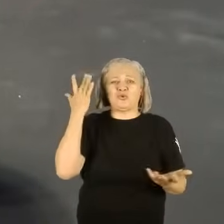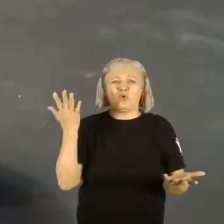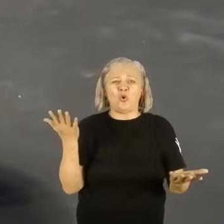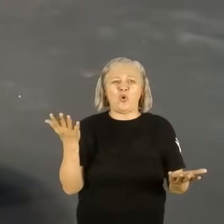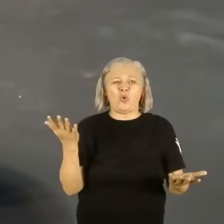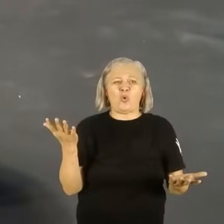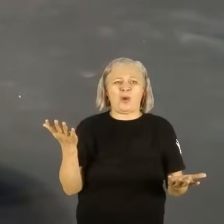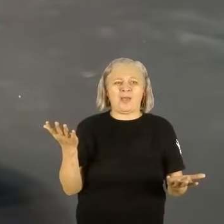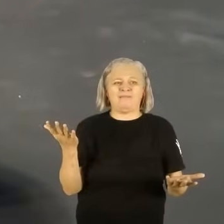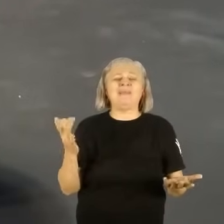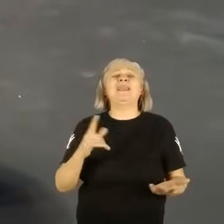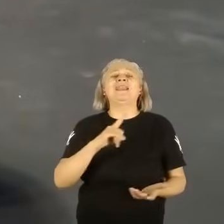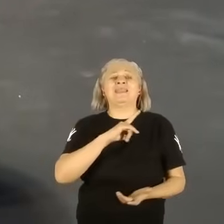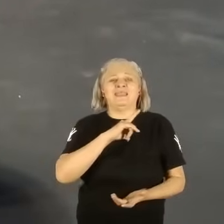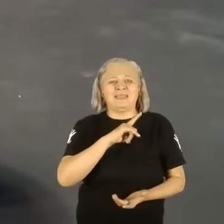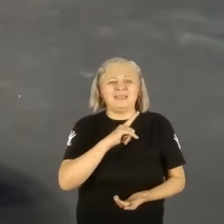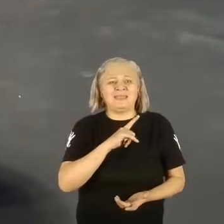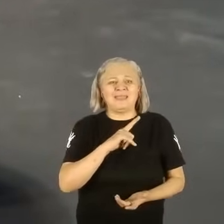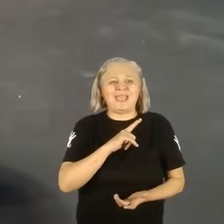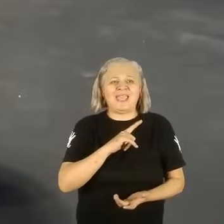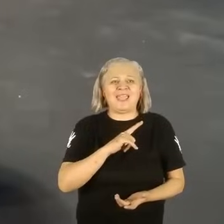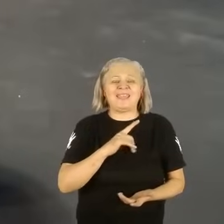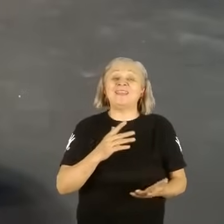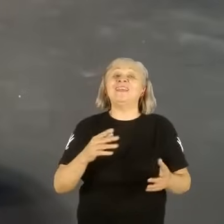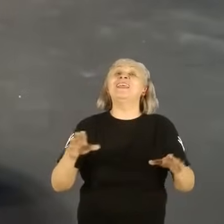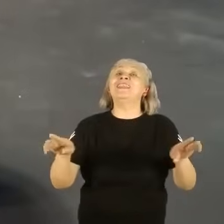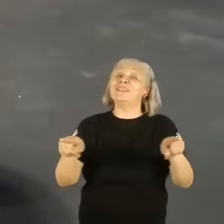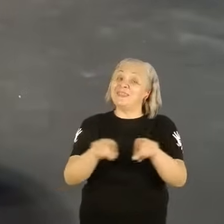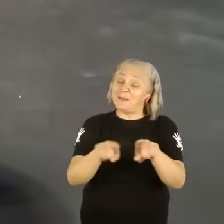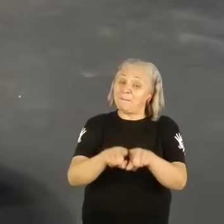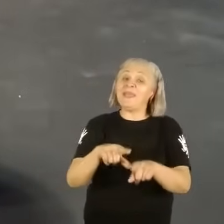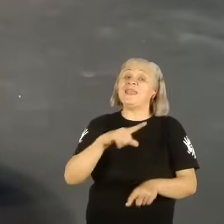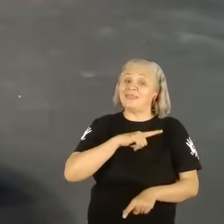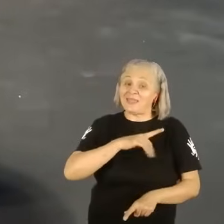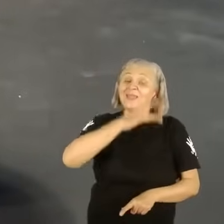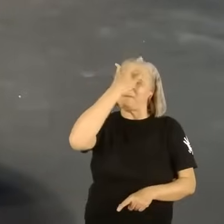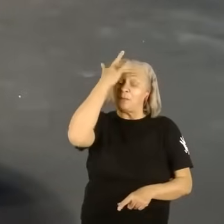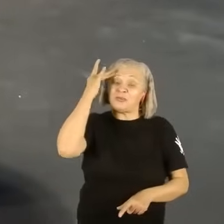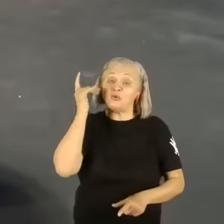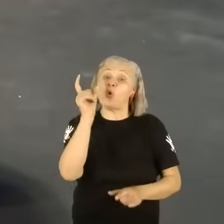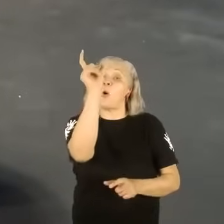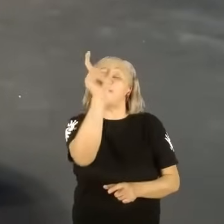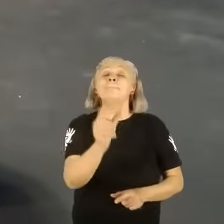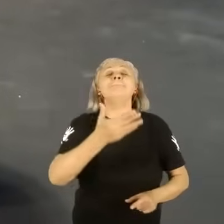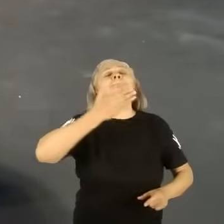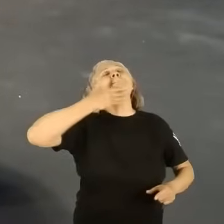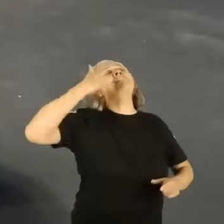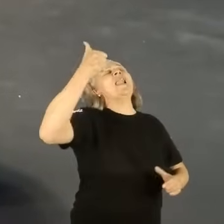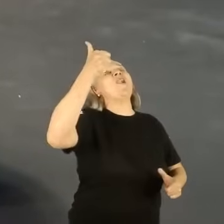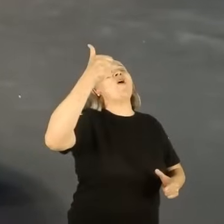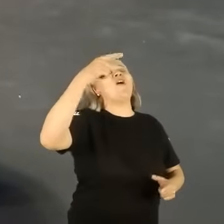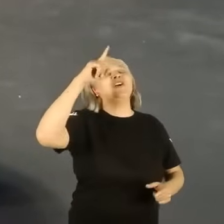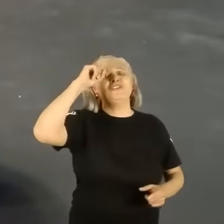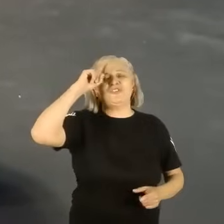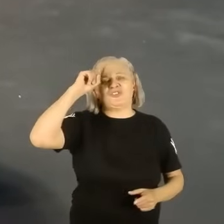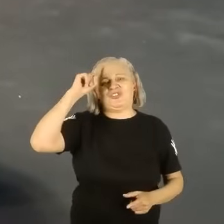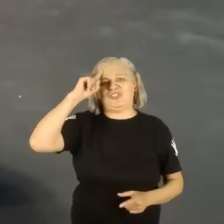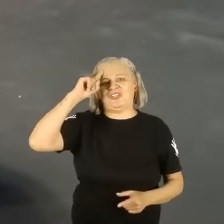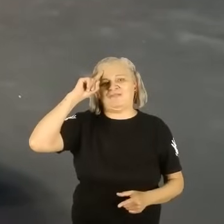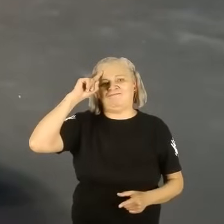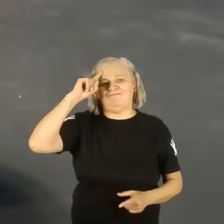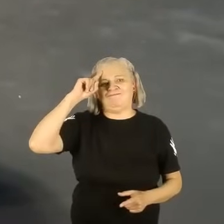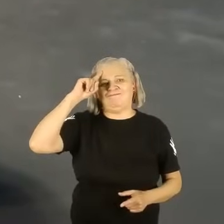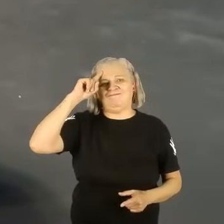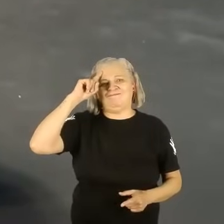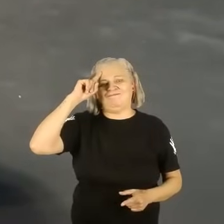hajam pessoas aqui que estejam vivendo o melhor dia da sua vida no meio de uma multidão. Porque no meio